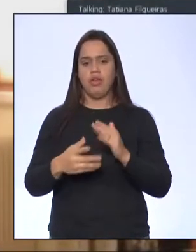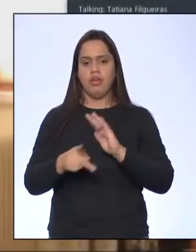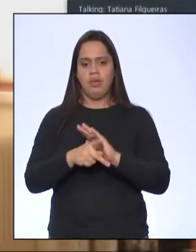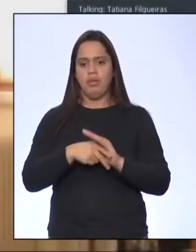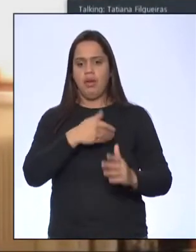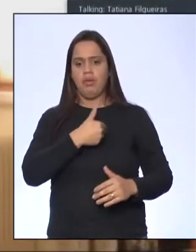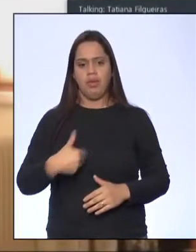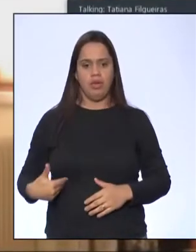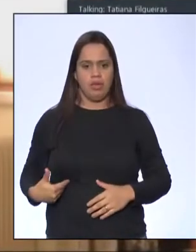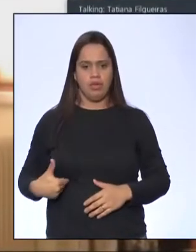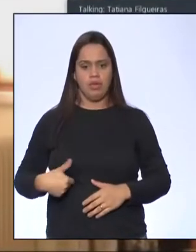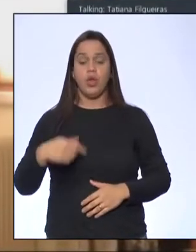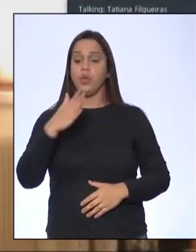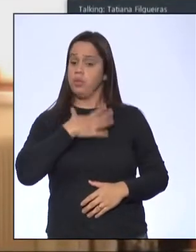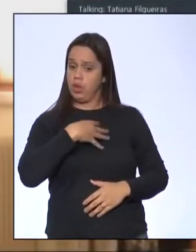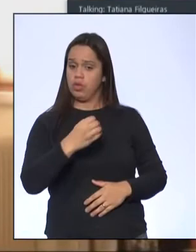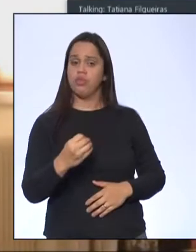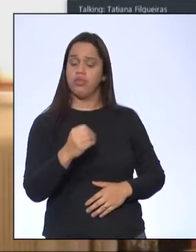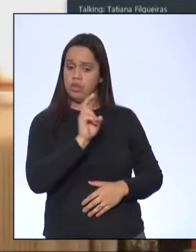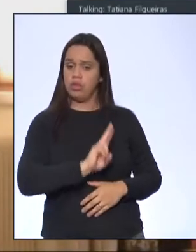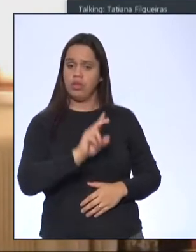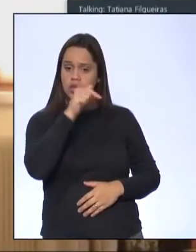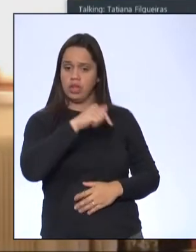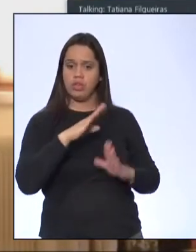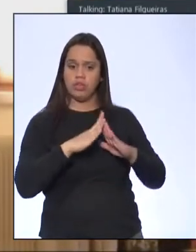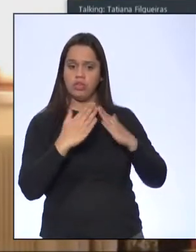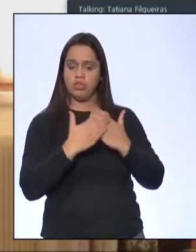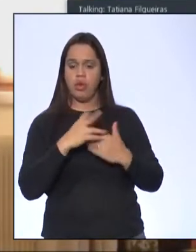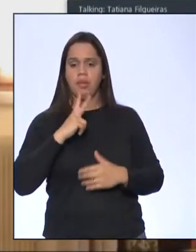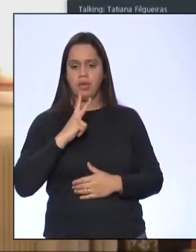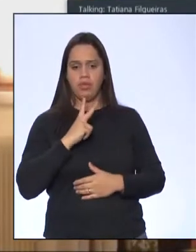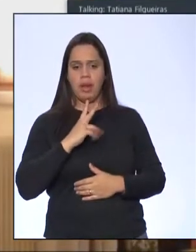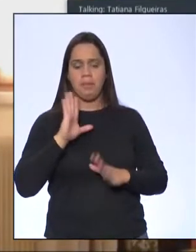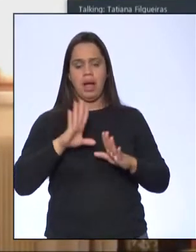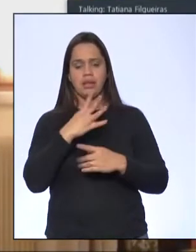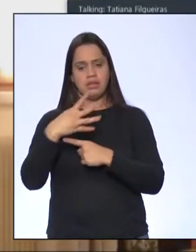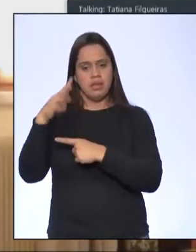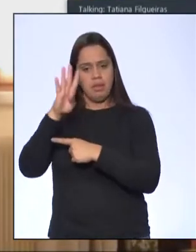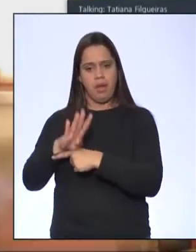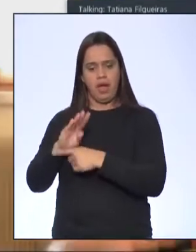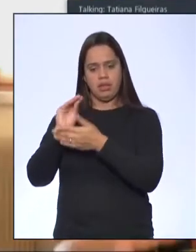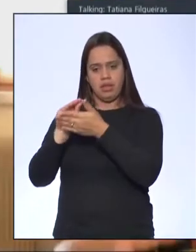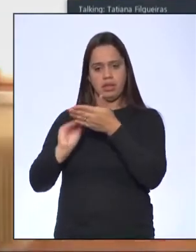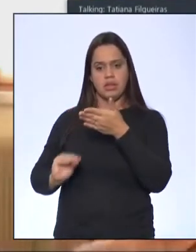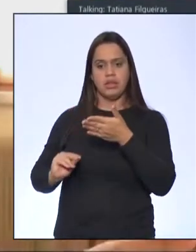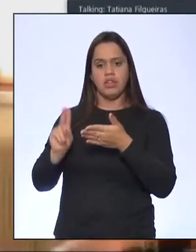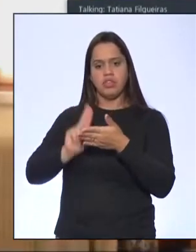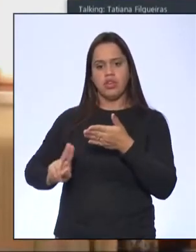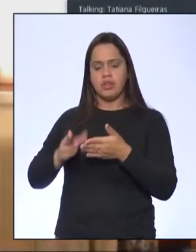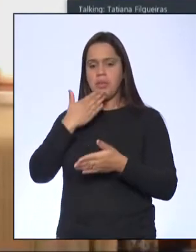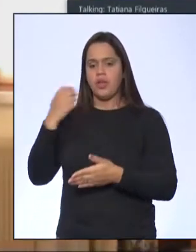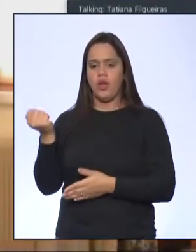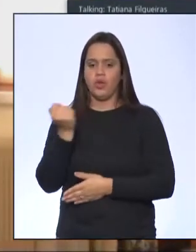filhos aqui em escola privada estão usando a mesma coisa, só que essa matriz que a gente traz aqui com base em ciência é muito melhor do que eles usam na escola deles. Queria